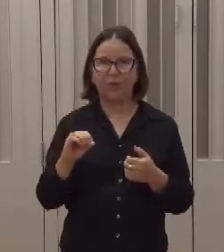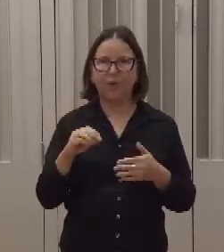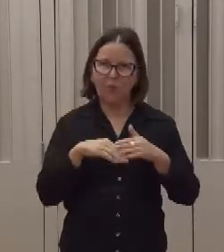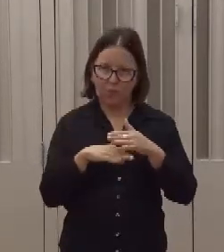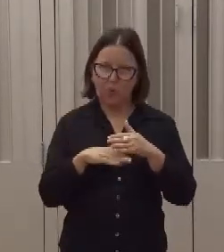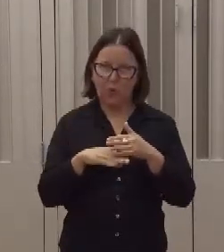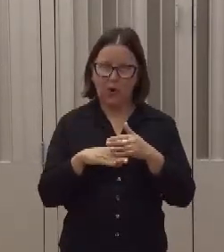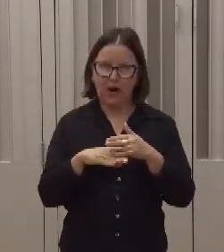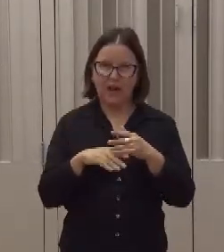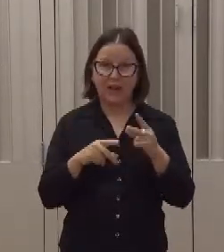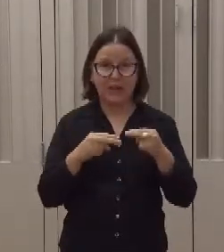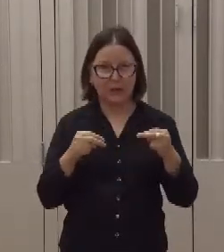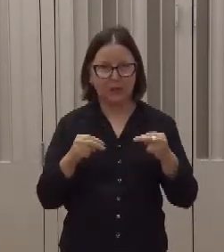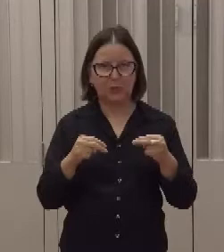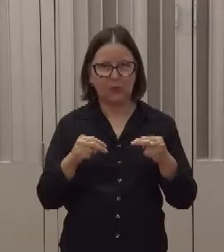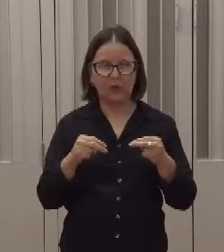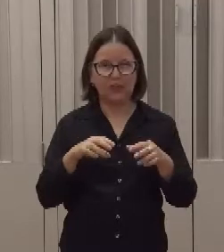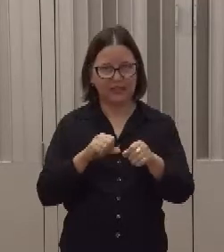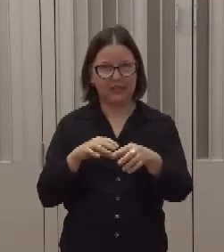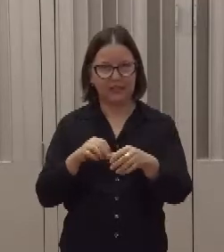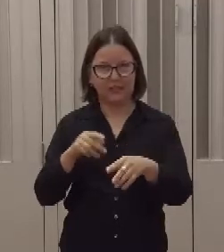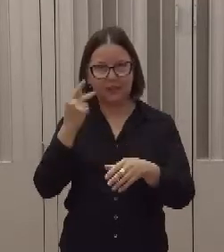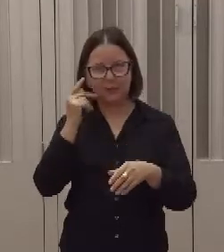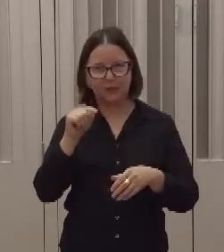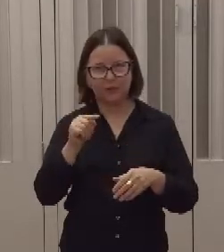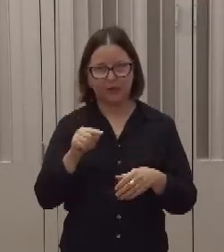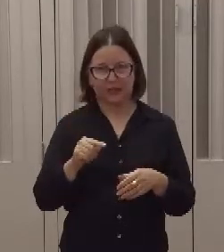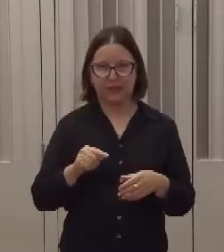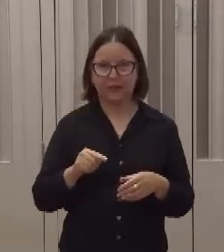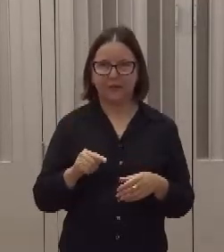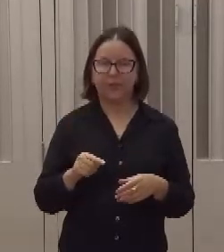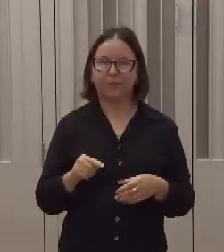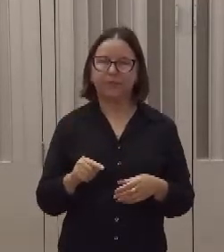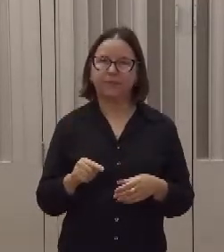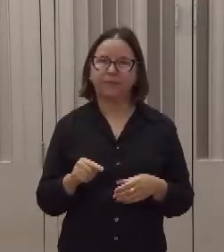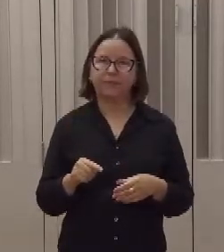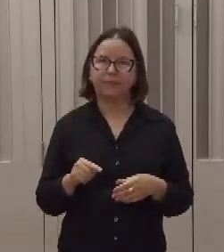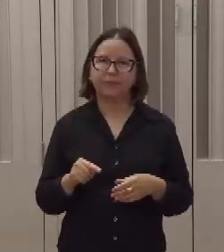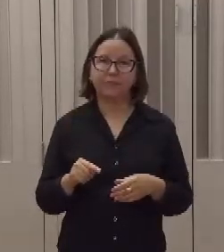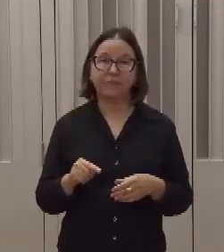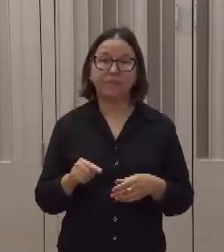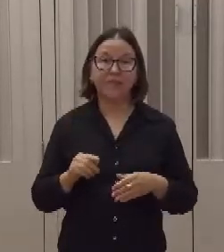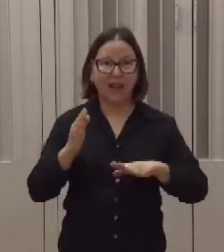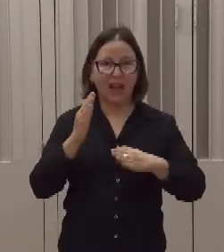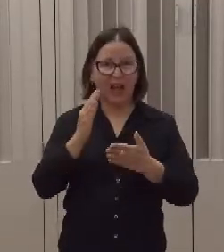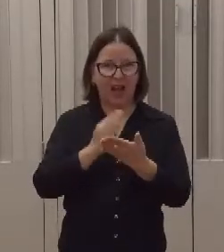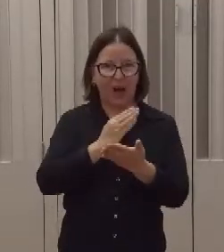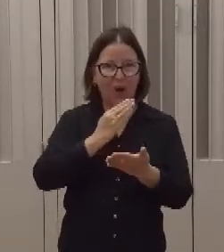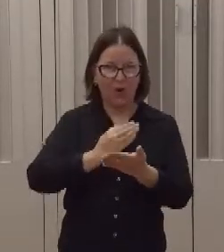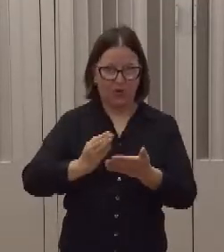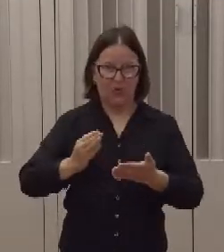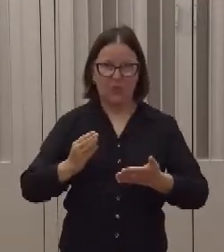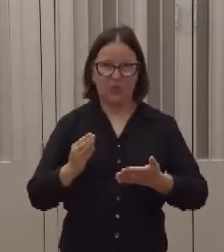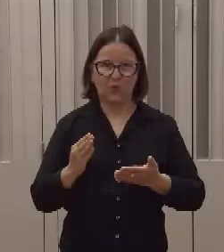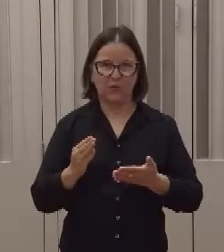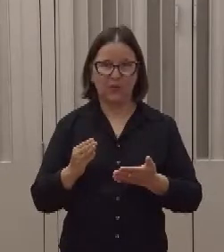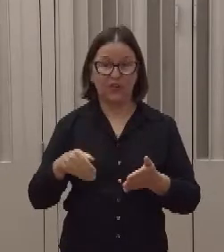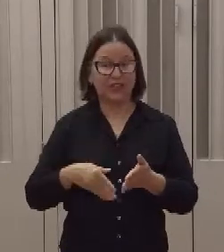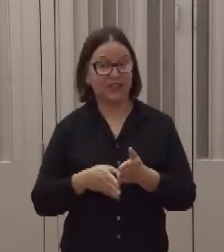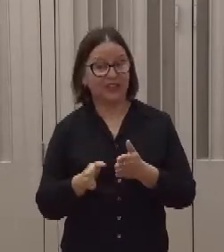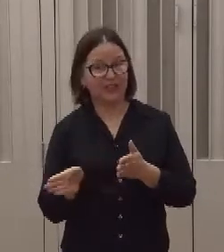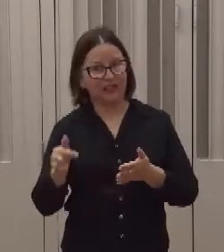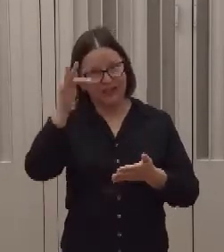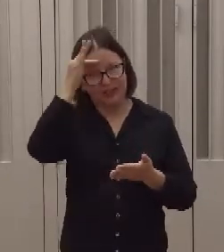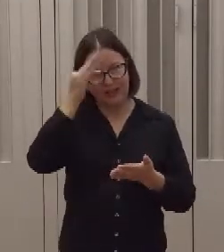saber, como falsamente lhe chamam, pois alguns, professando, se desviaram da fé.